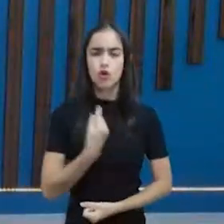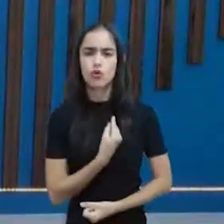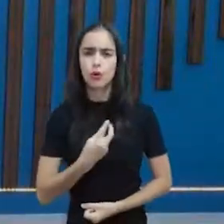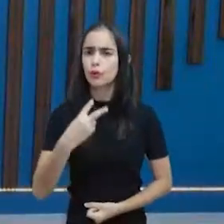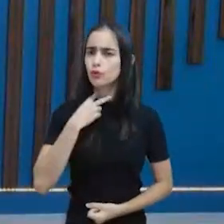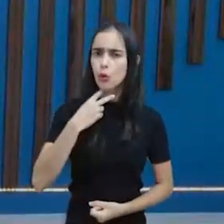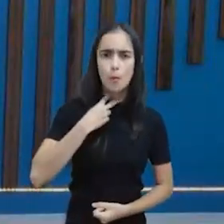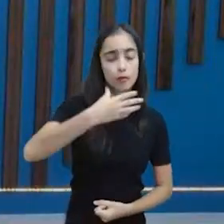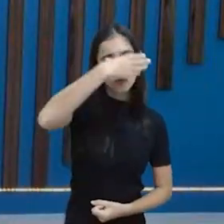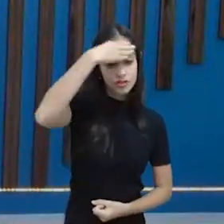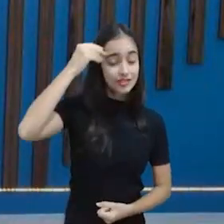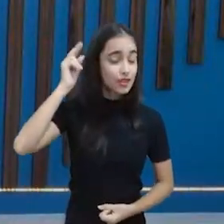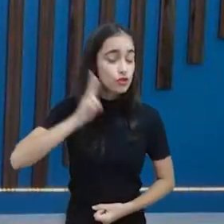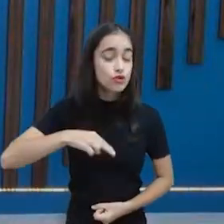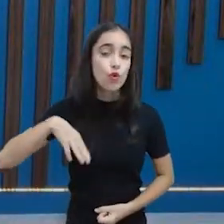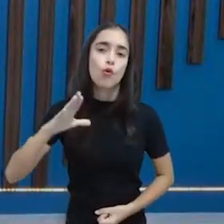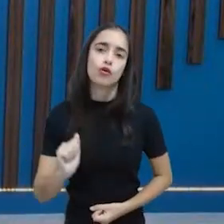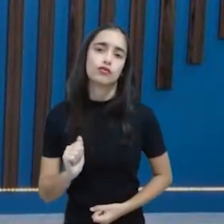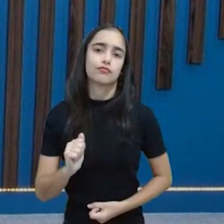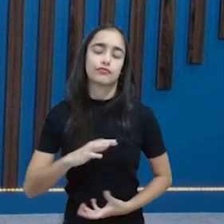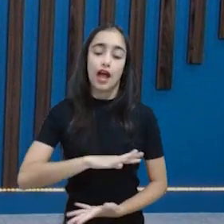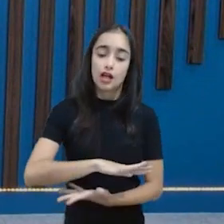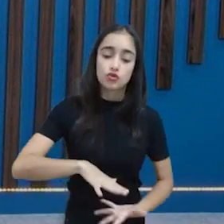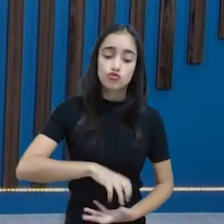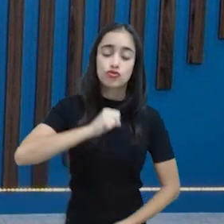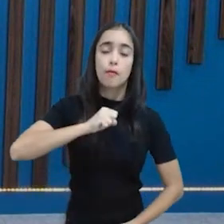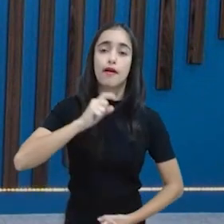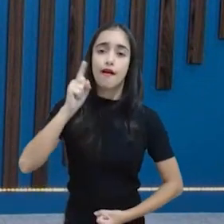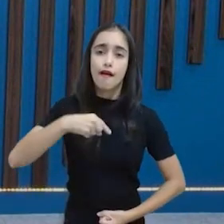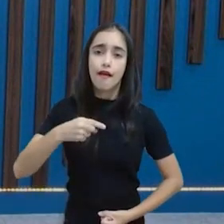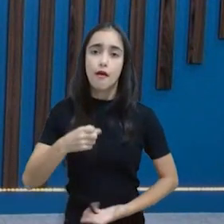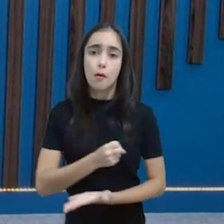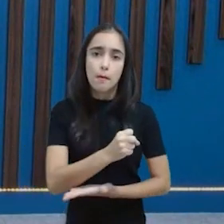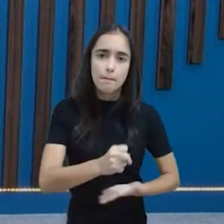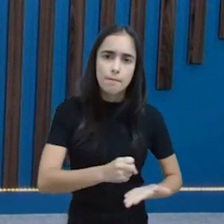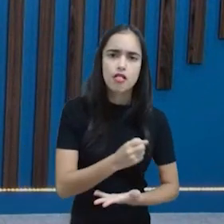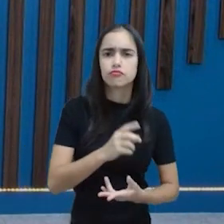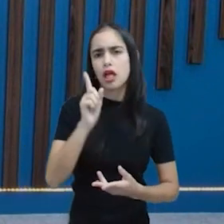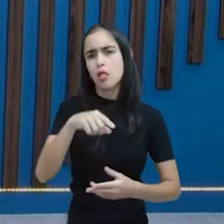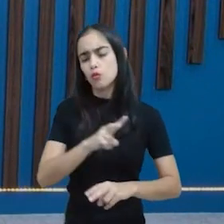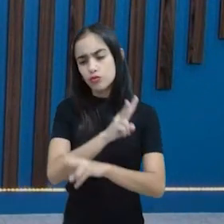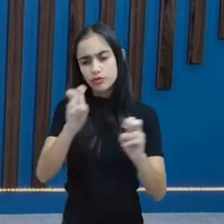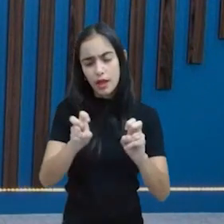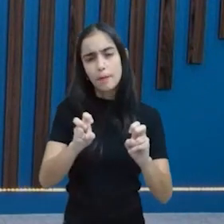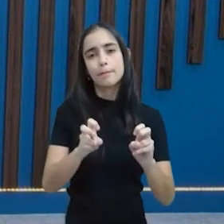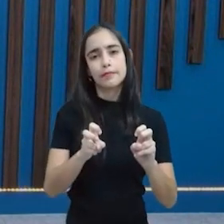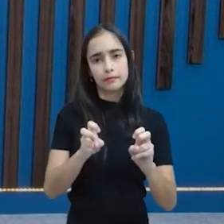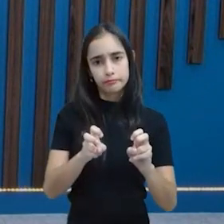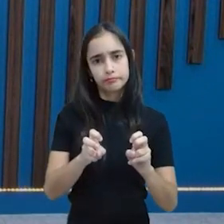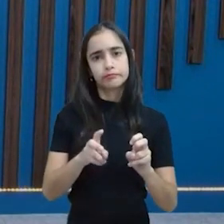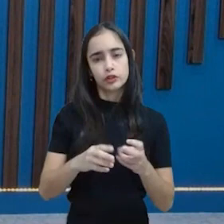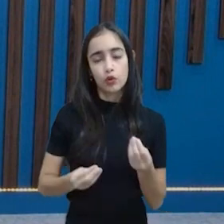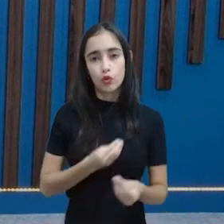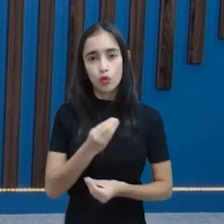esquecer nunca que a sustentabilidade, ele é um eixo, né? É uma temática, e aqui a gente, como